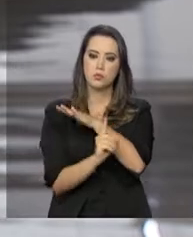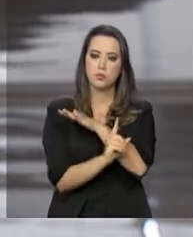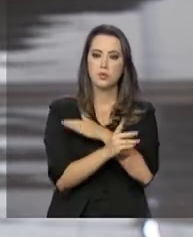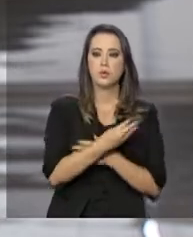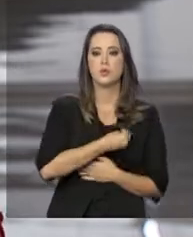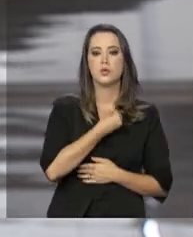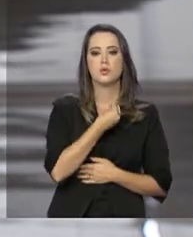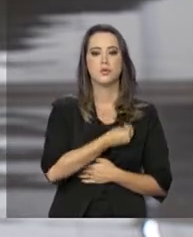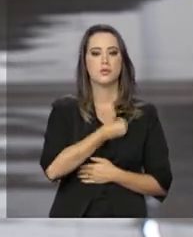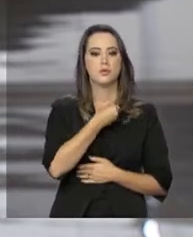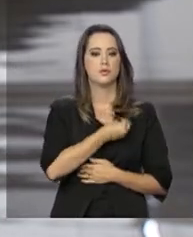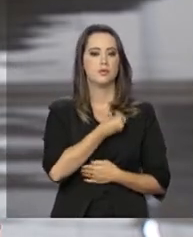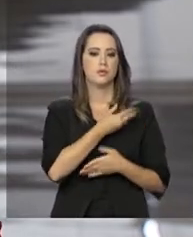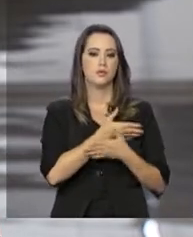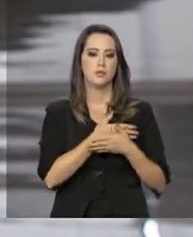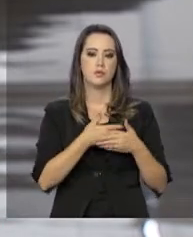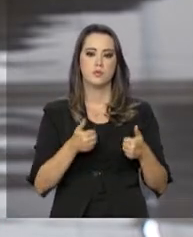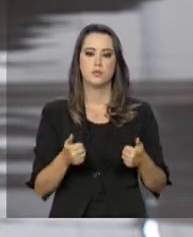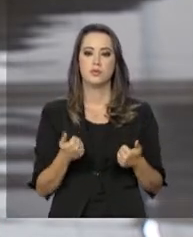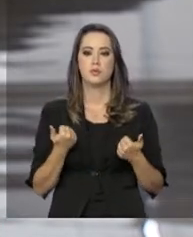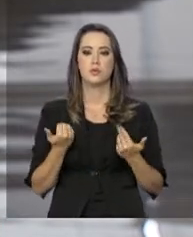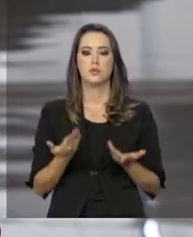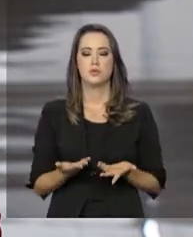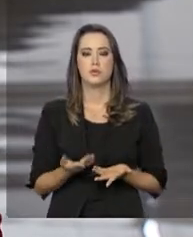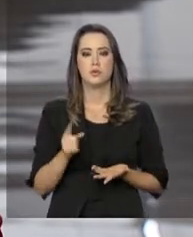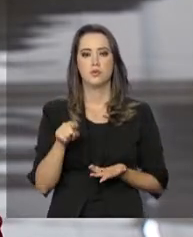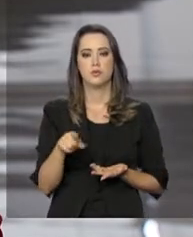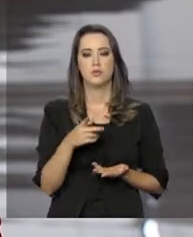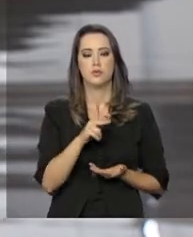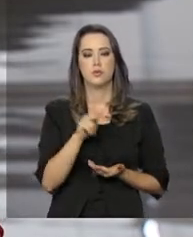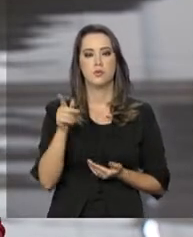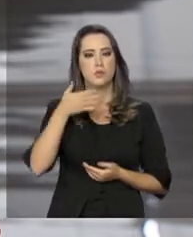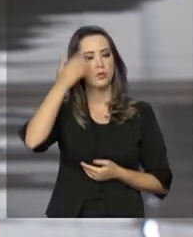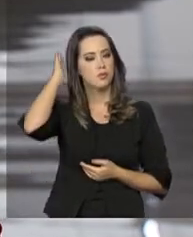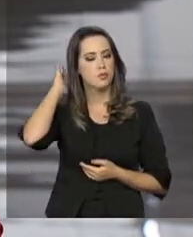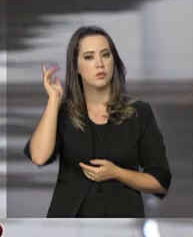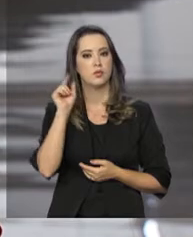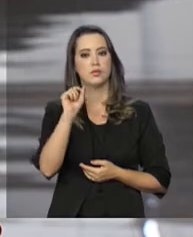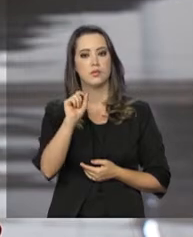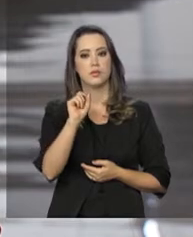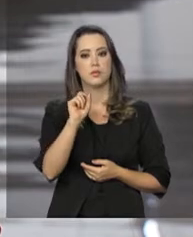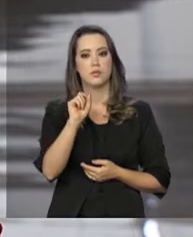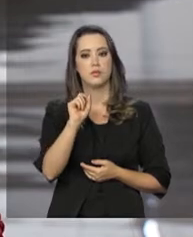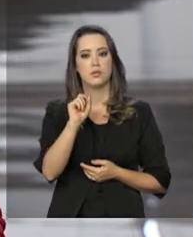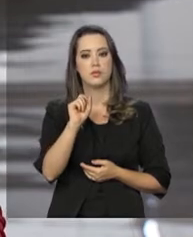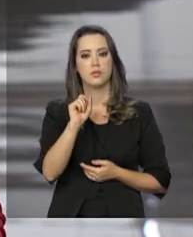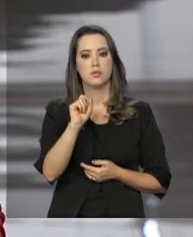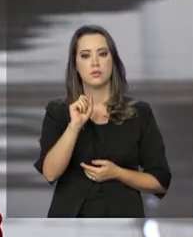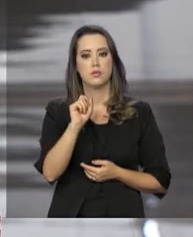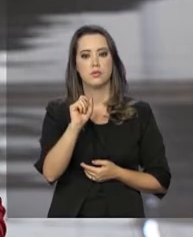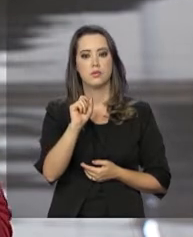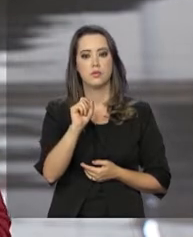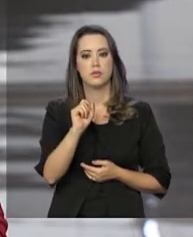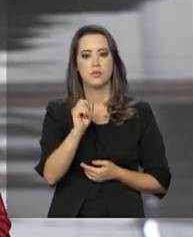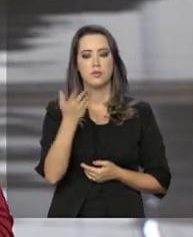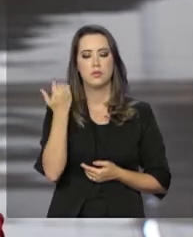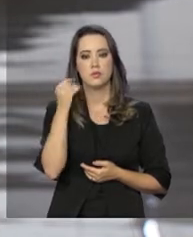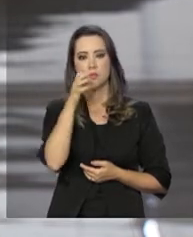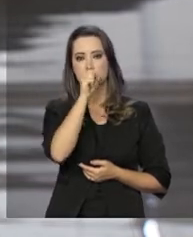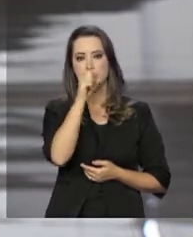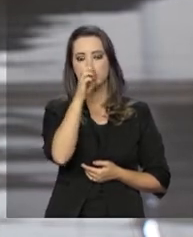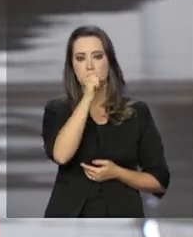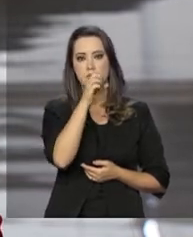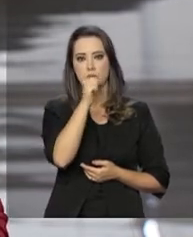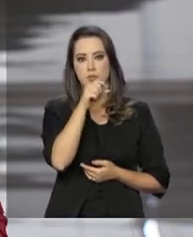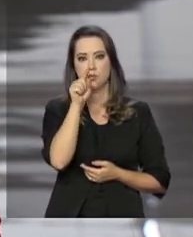de viver uma qualidade de vida né segundo temer a 1 no último sábado o